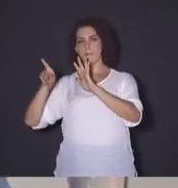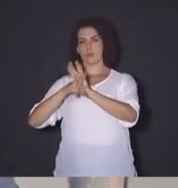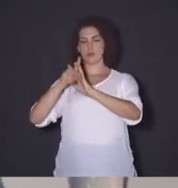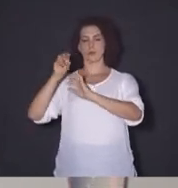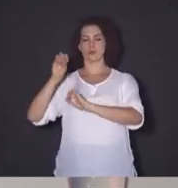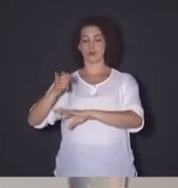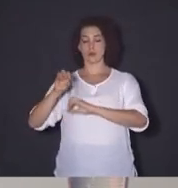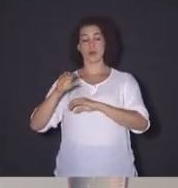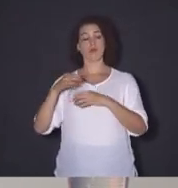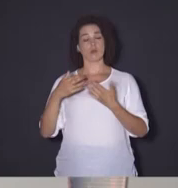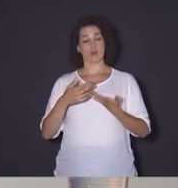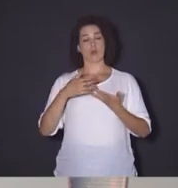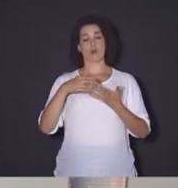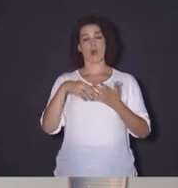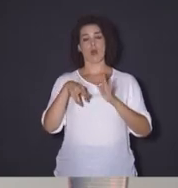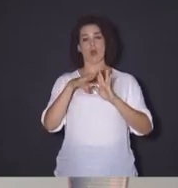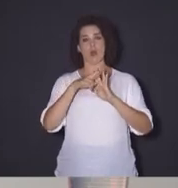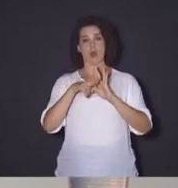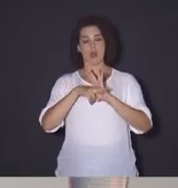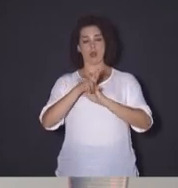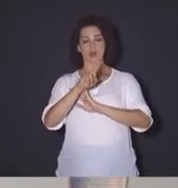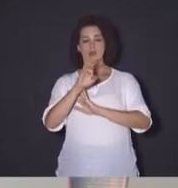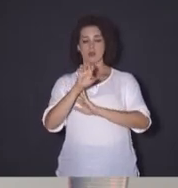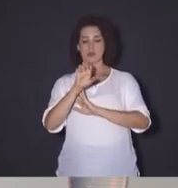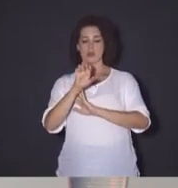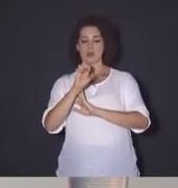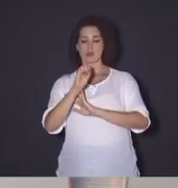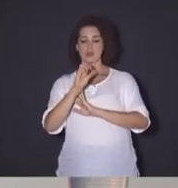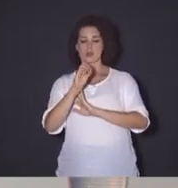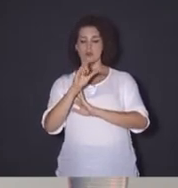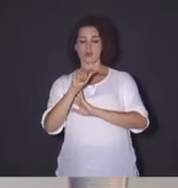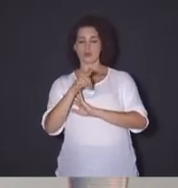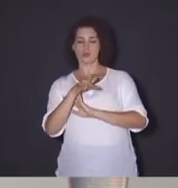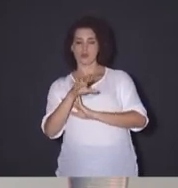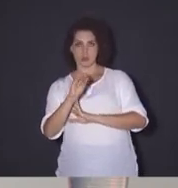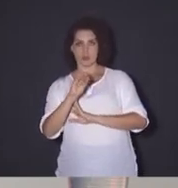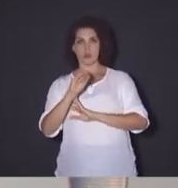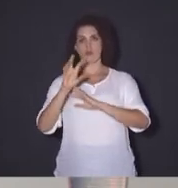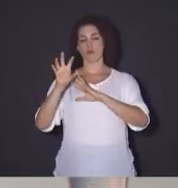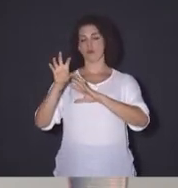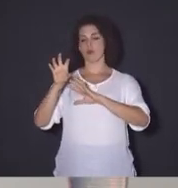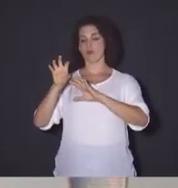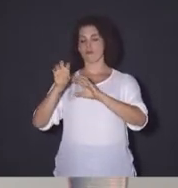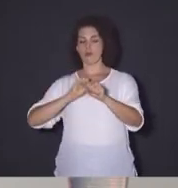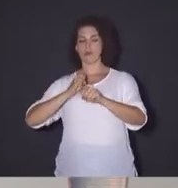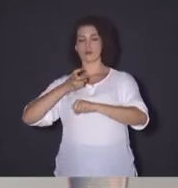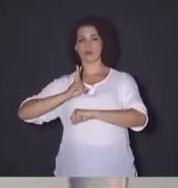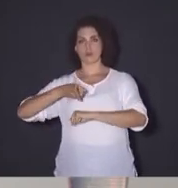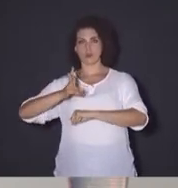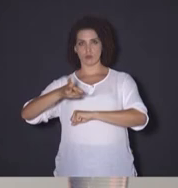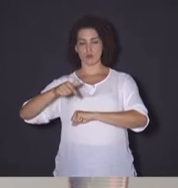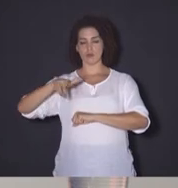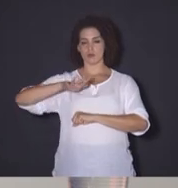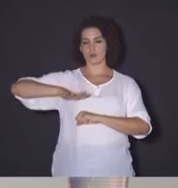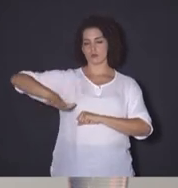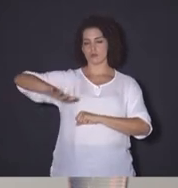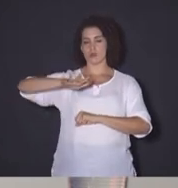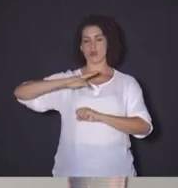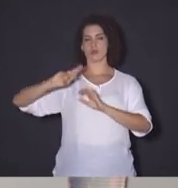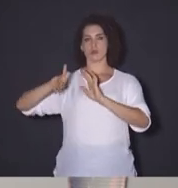resolução traz isso claramente a formação continuada é que se caracteriza como espaço da profissionalização desses profissionais